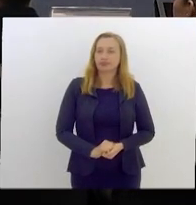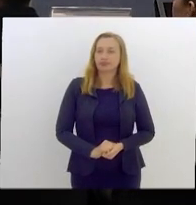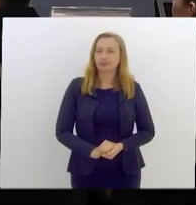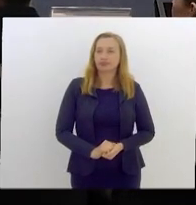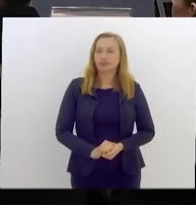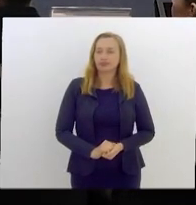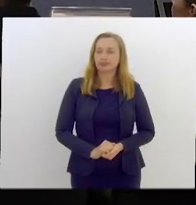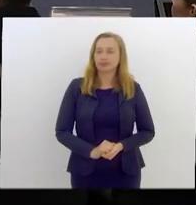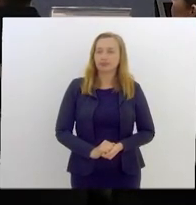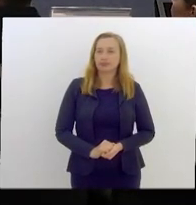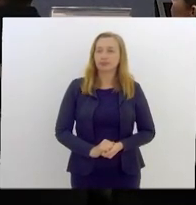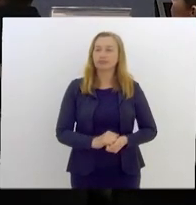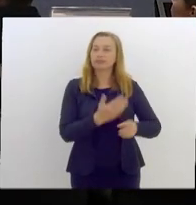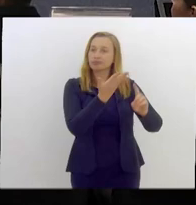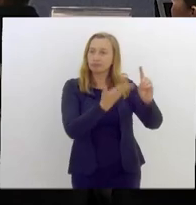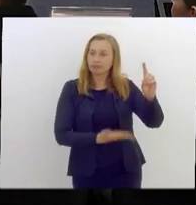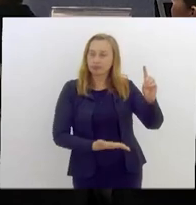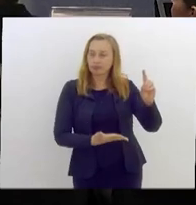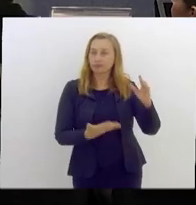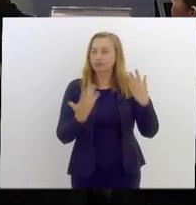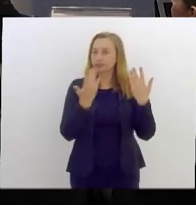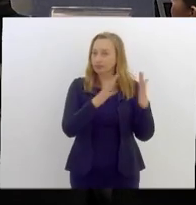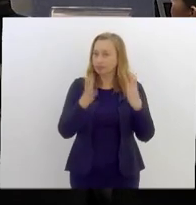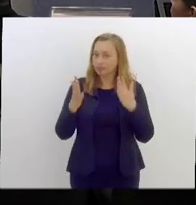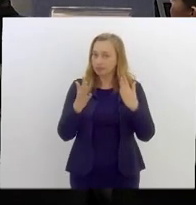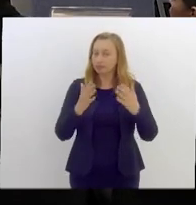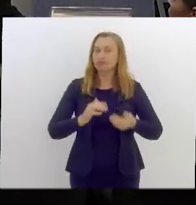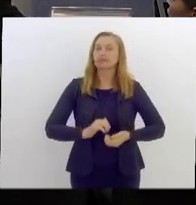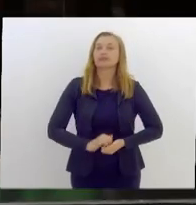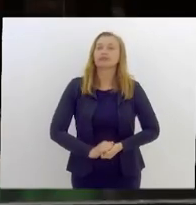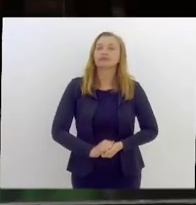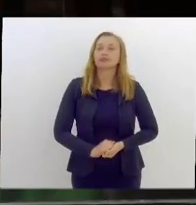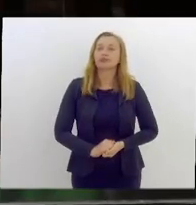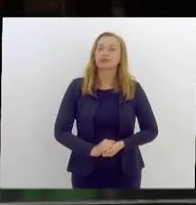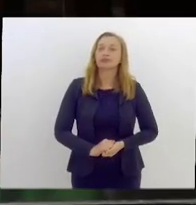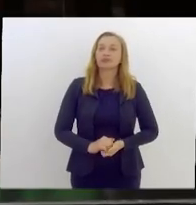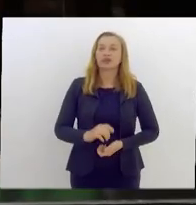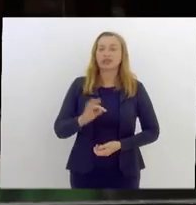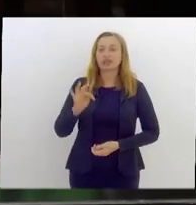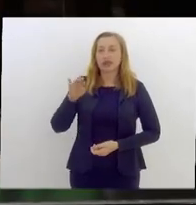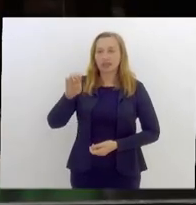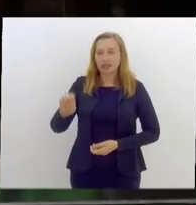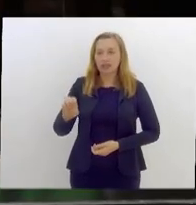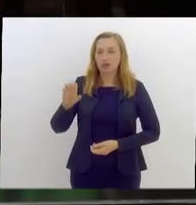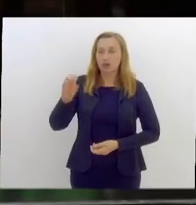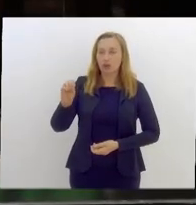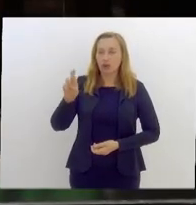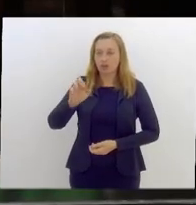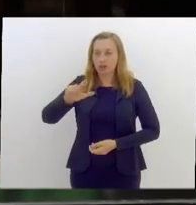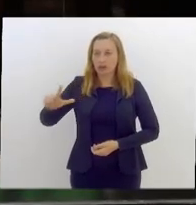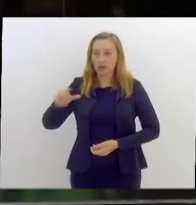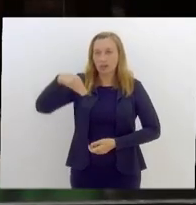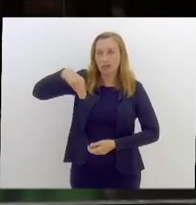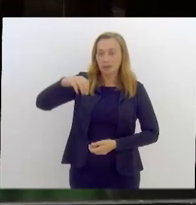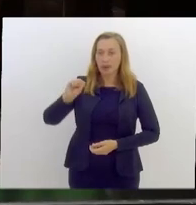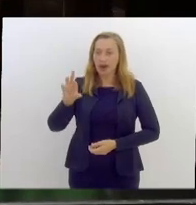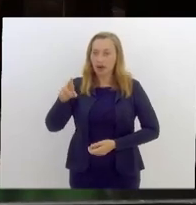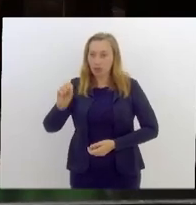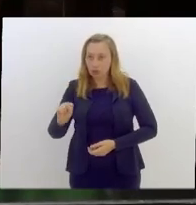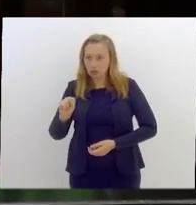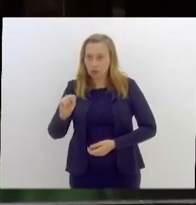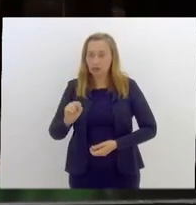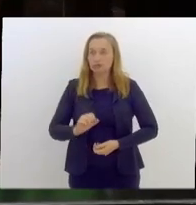Agraciados com moções de aplausos e congratulações. Tenente-Coronel de Infantaria, Marcos Vinícius